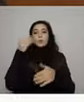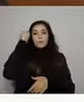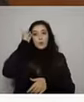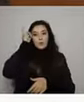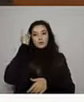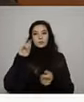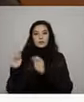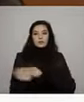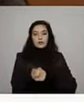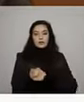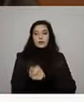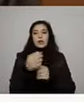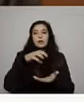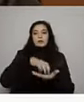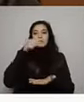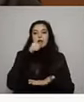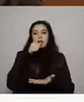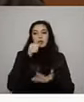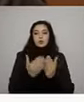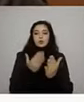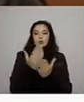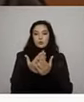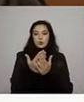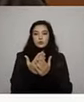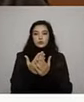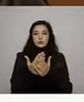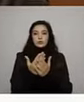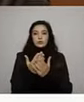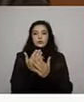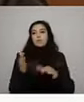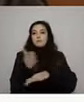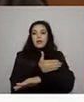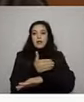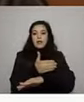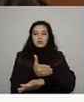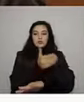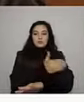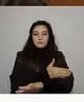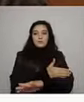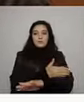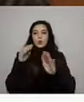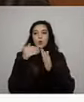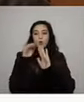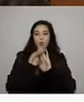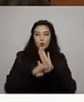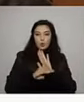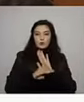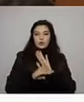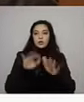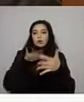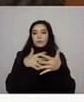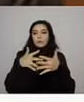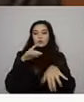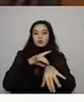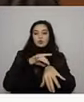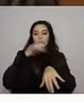tempo da água, ouvi falar de propostas que foram discutidas no período antes da ordem do dia e ouvi falar do Plano Municipal das Demências e fiquei um